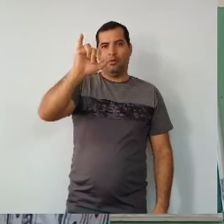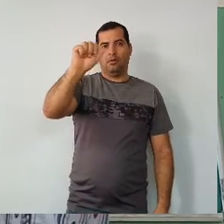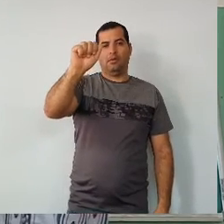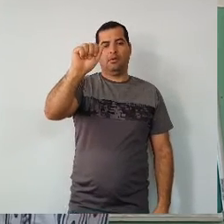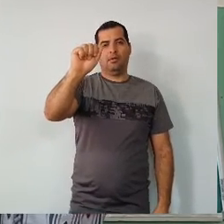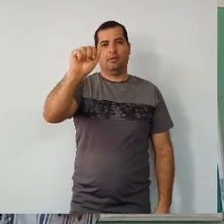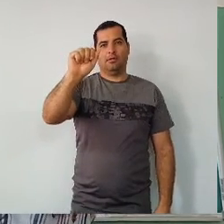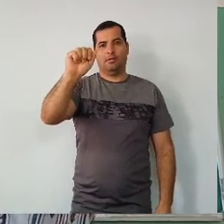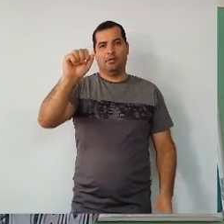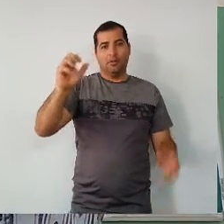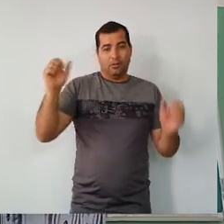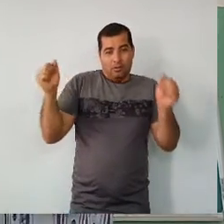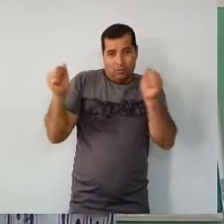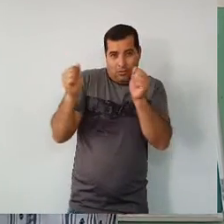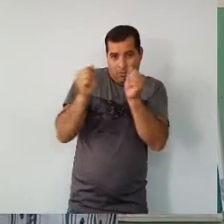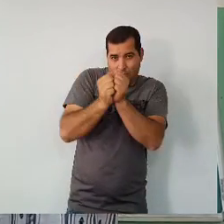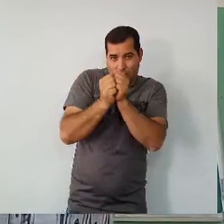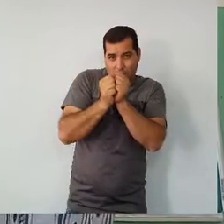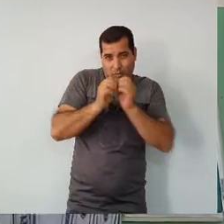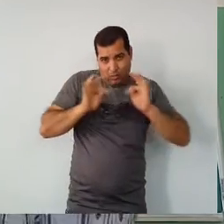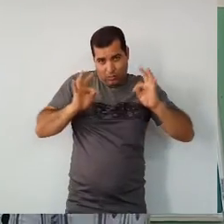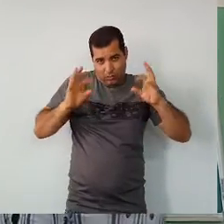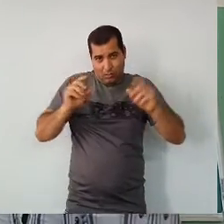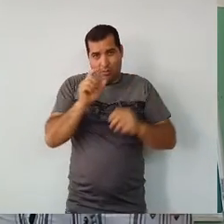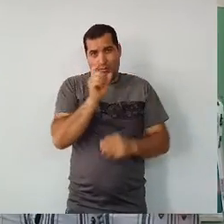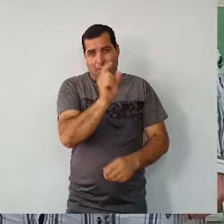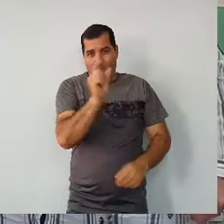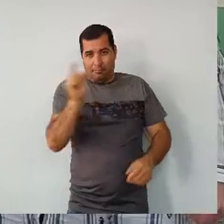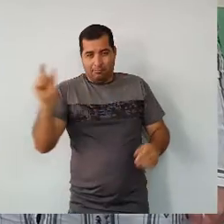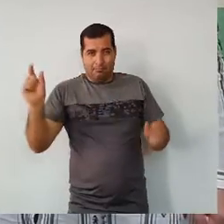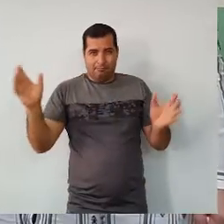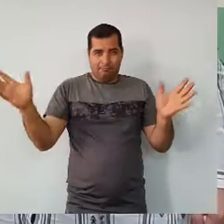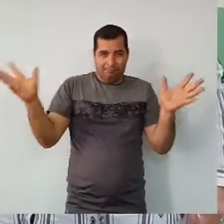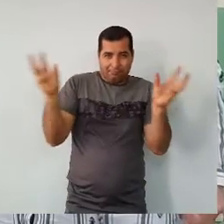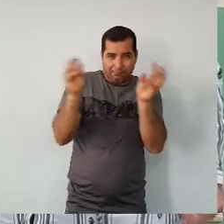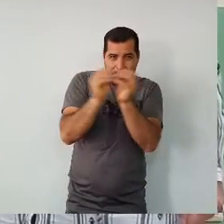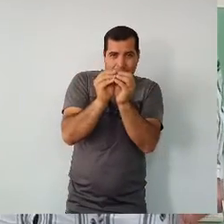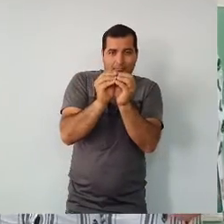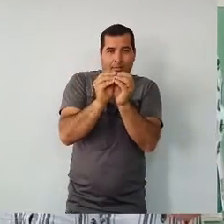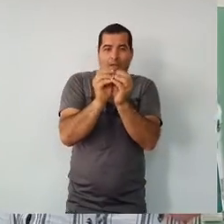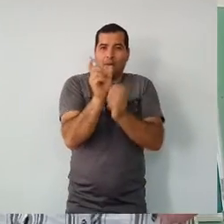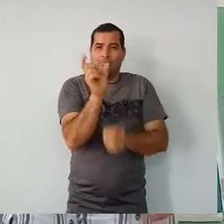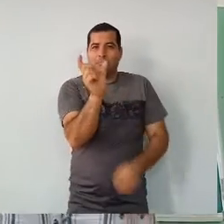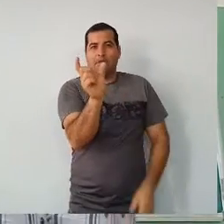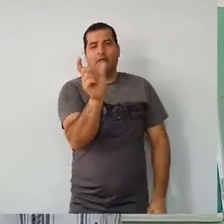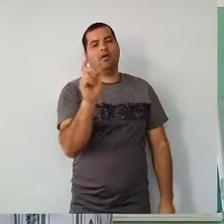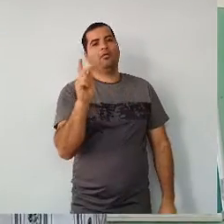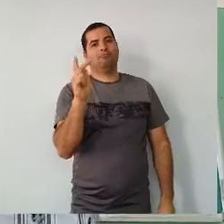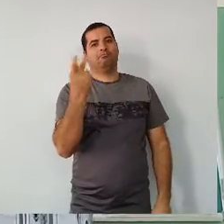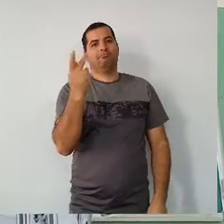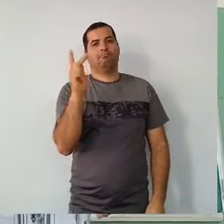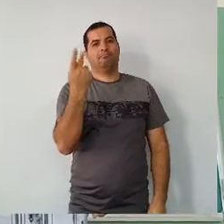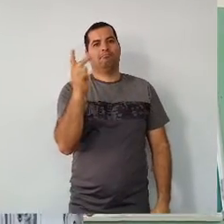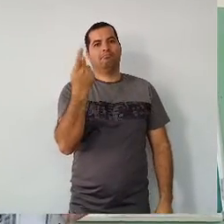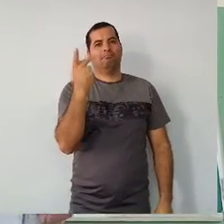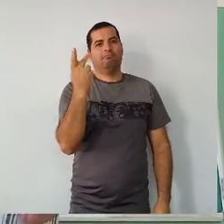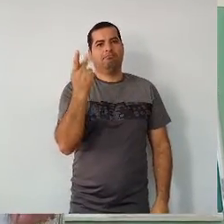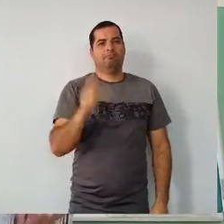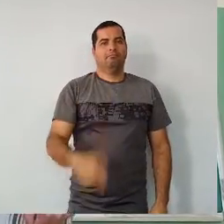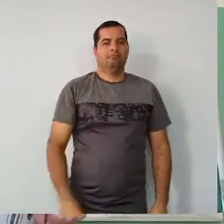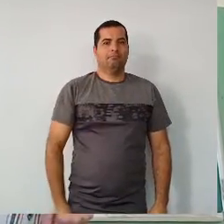Hortolândia, né? Quando eu junto todas essas letras, eu formo a palavra